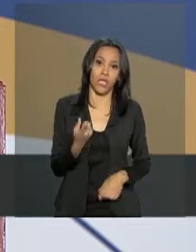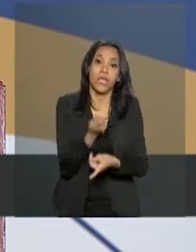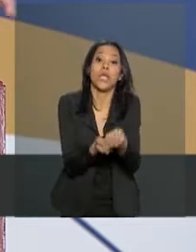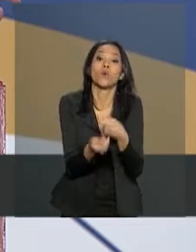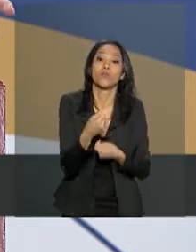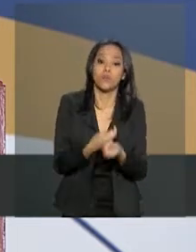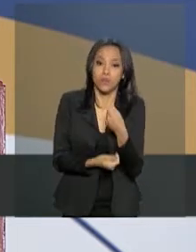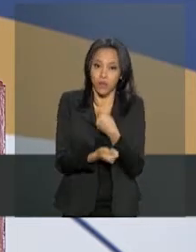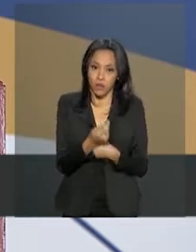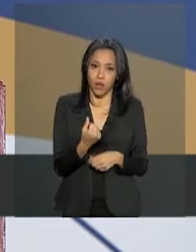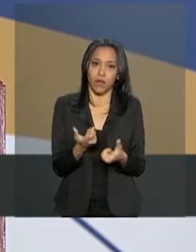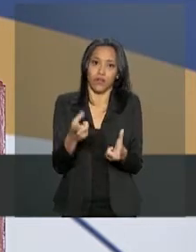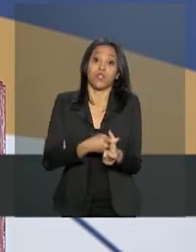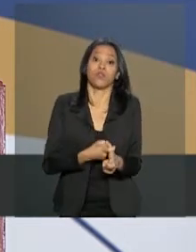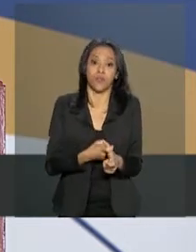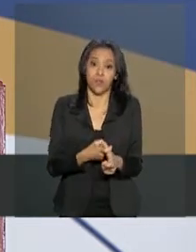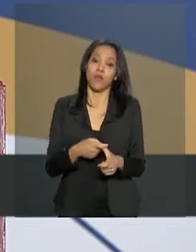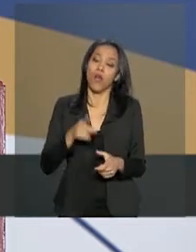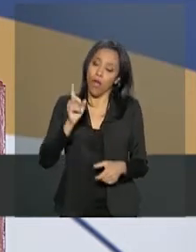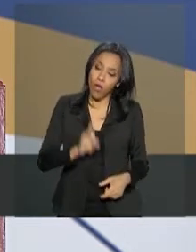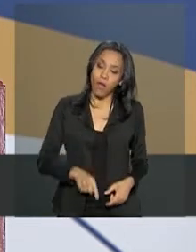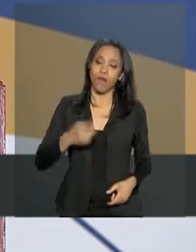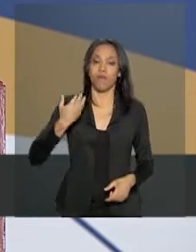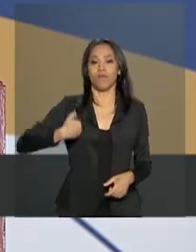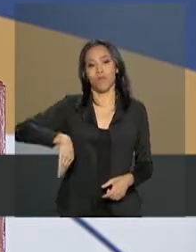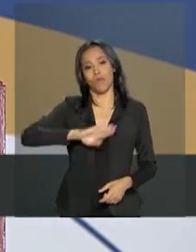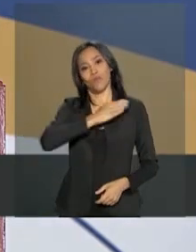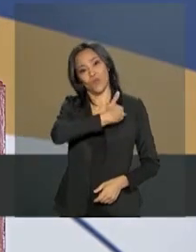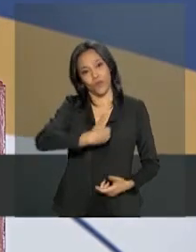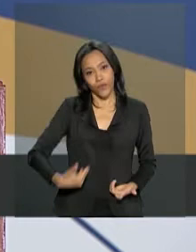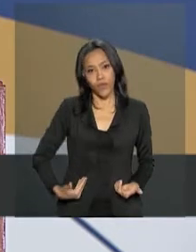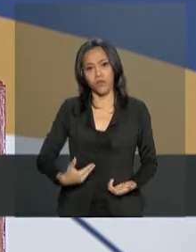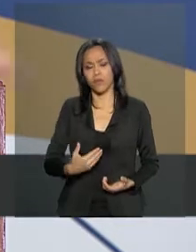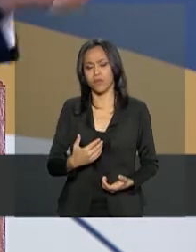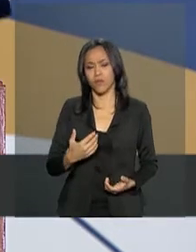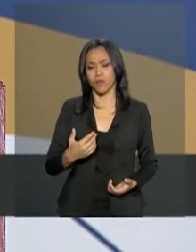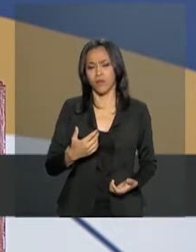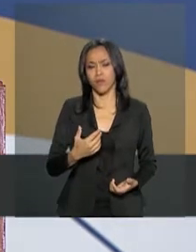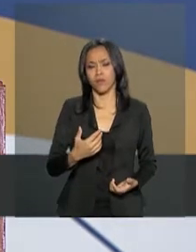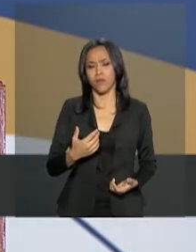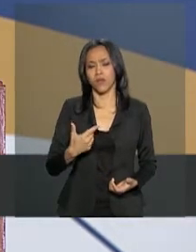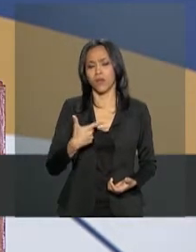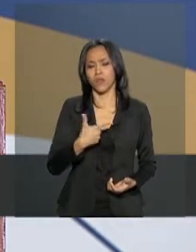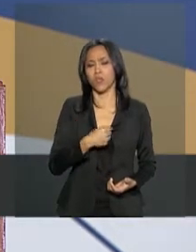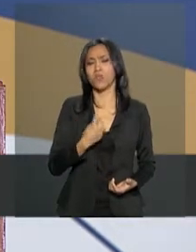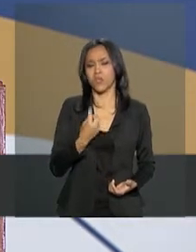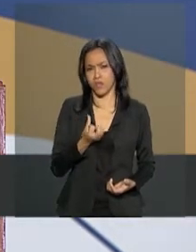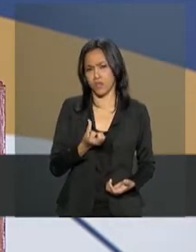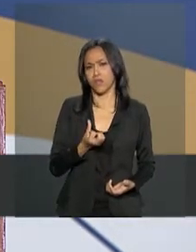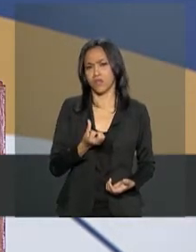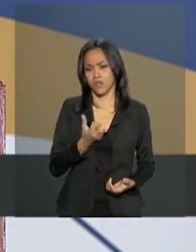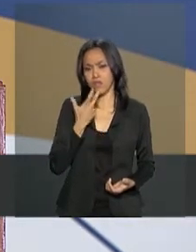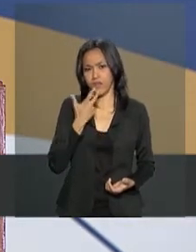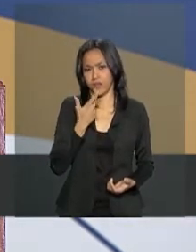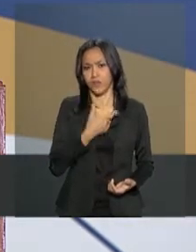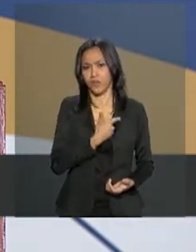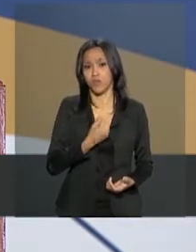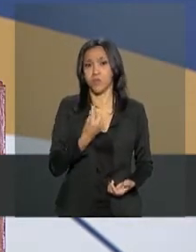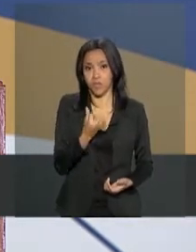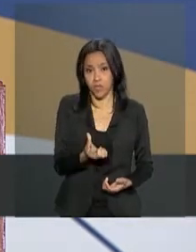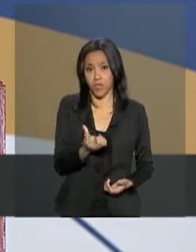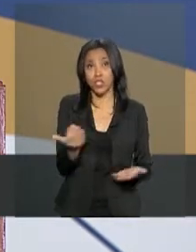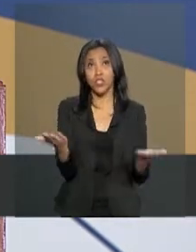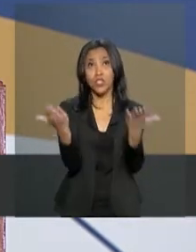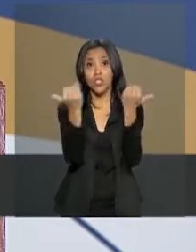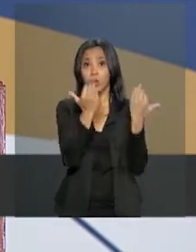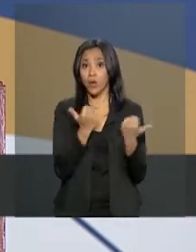é no ano de 2017 ano em 17 ainda em 2016 2016 reunir os governadores